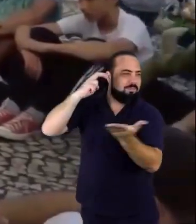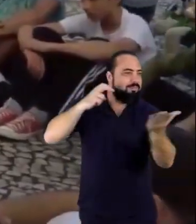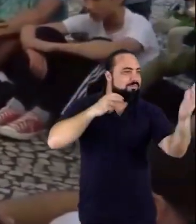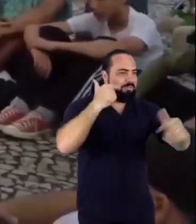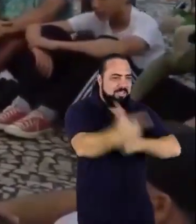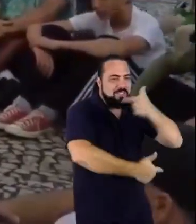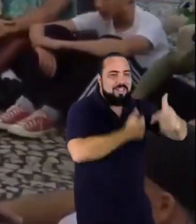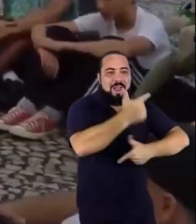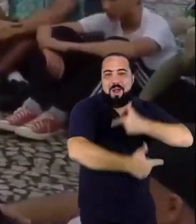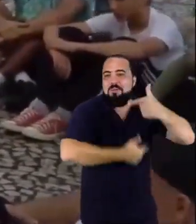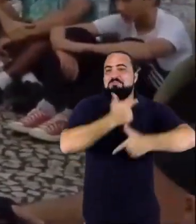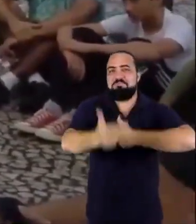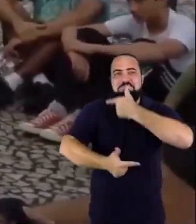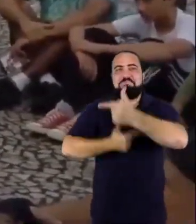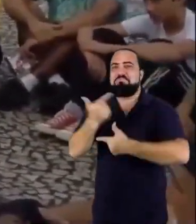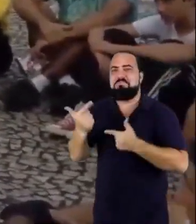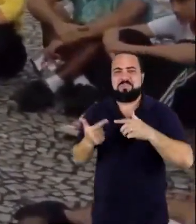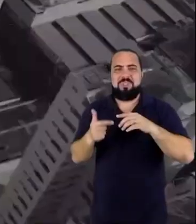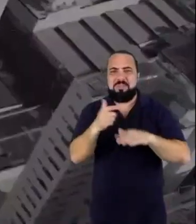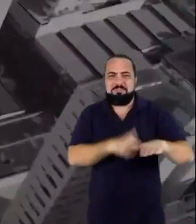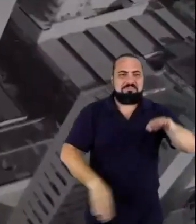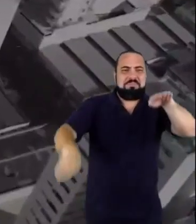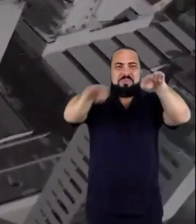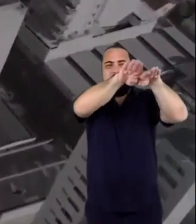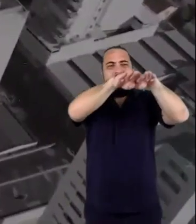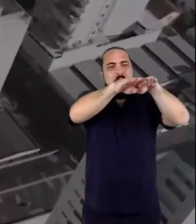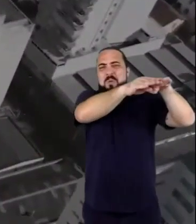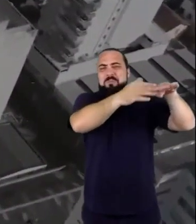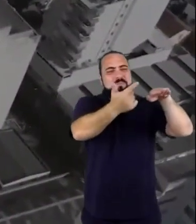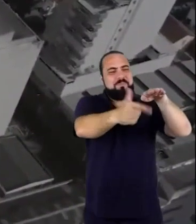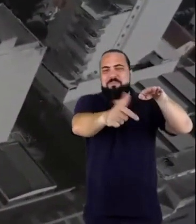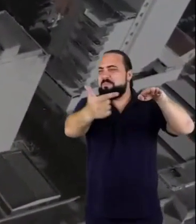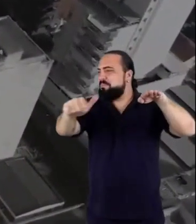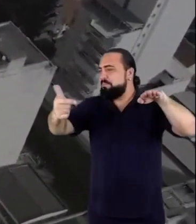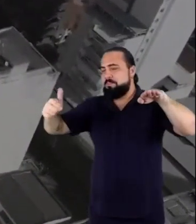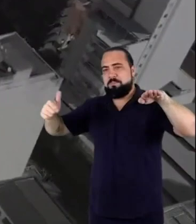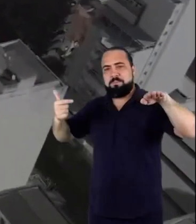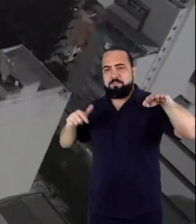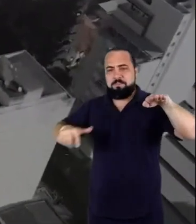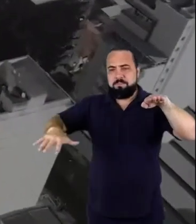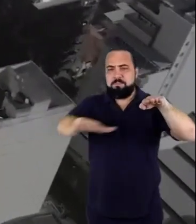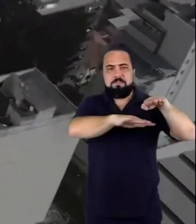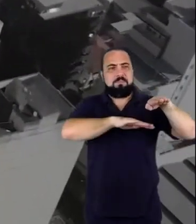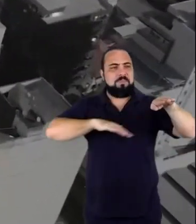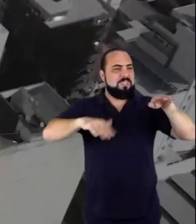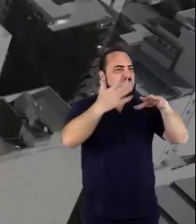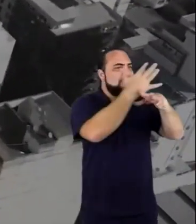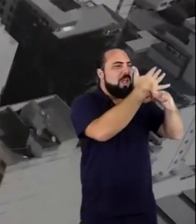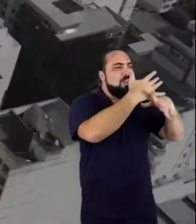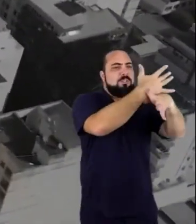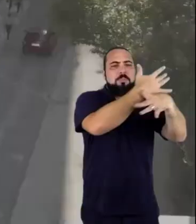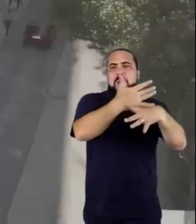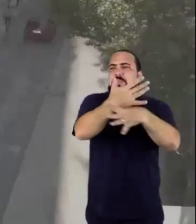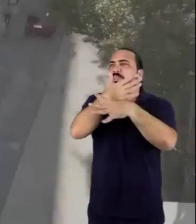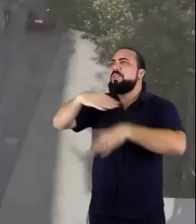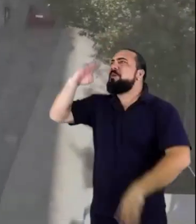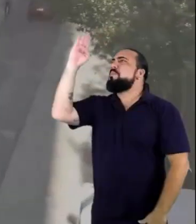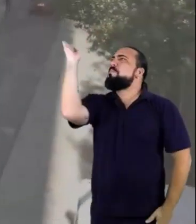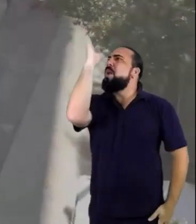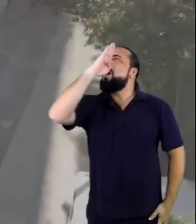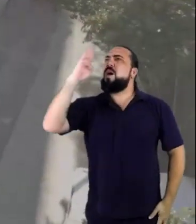cultura e no trabalho não rece outra rival